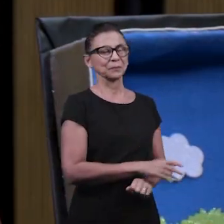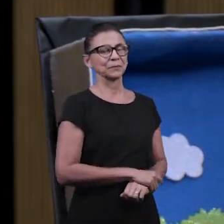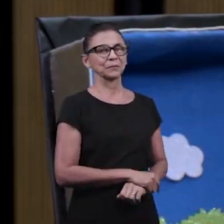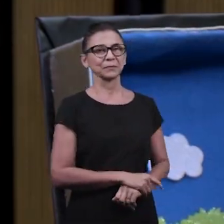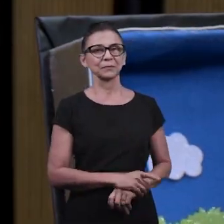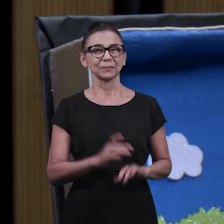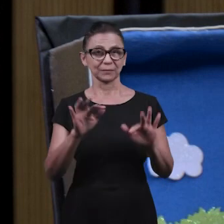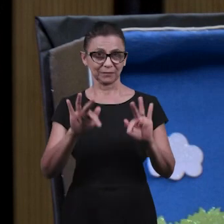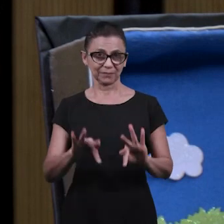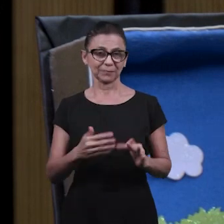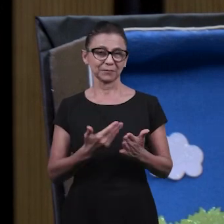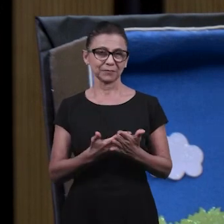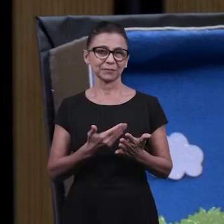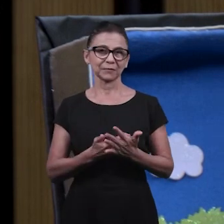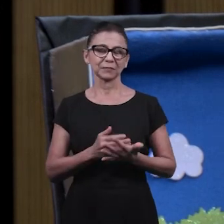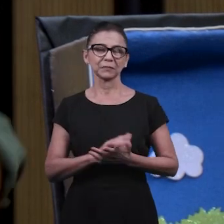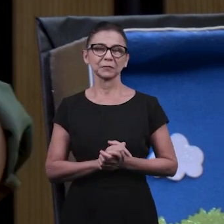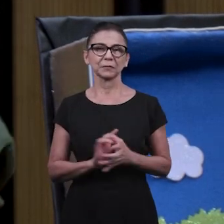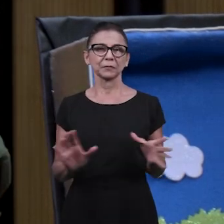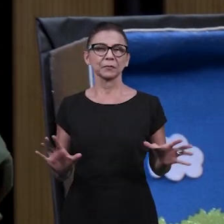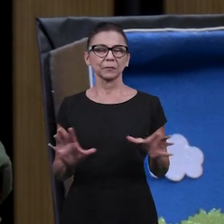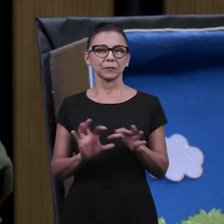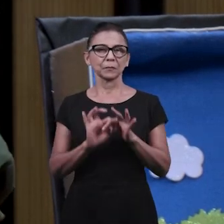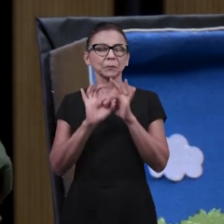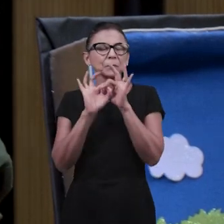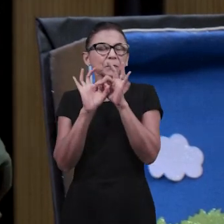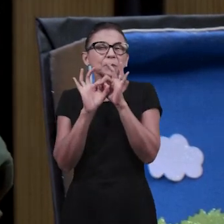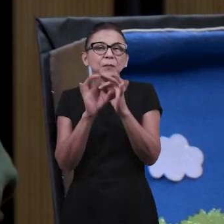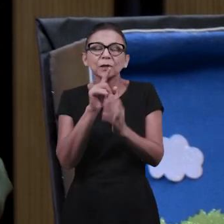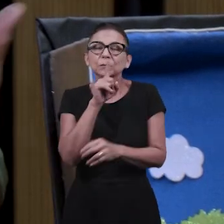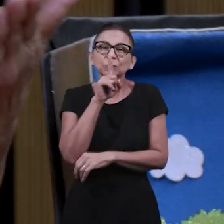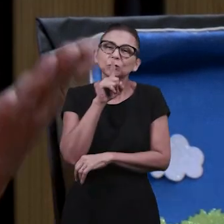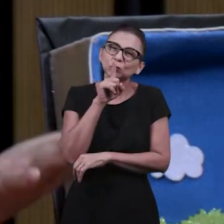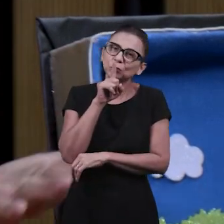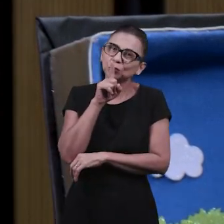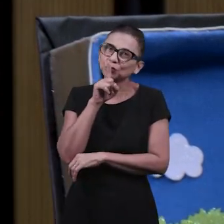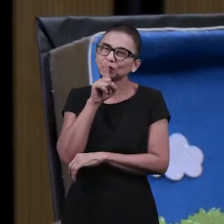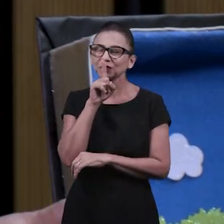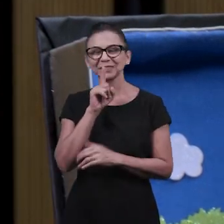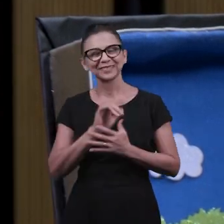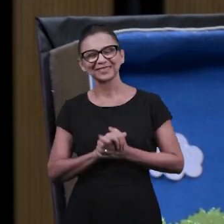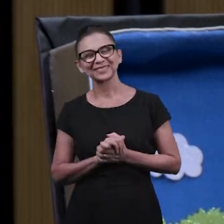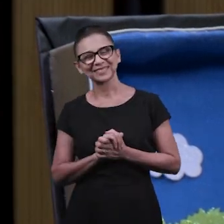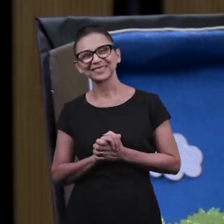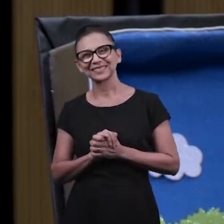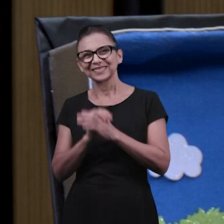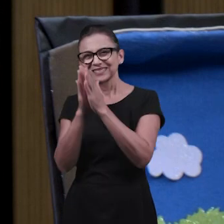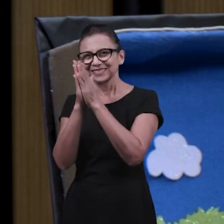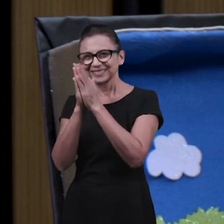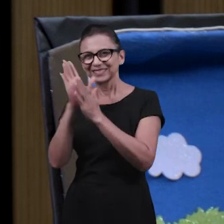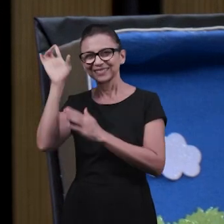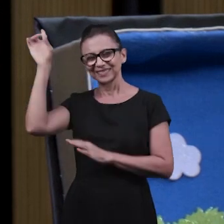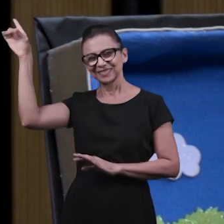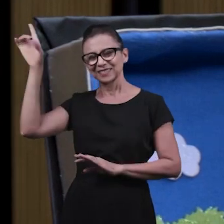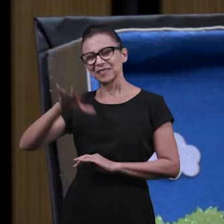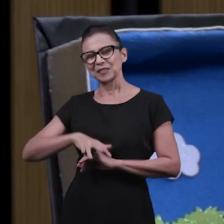agora vamos encerrar a nossa aula. Vamos fechar os nossos olhinhos para falarmos mais uma vez com o nosso